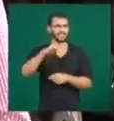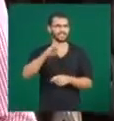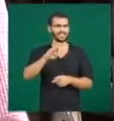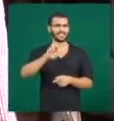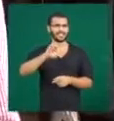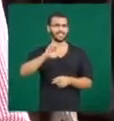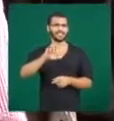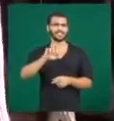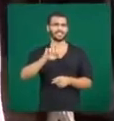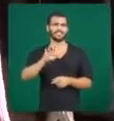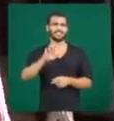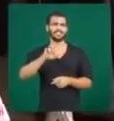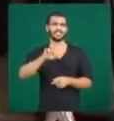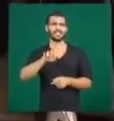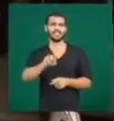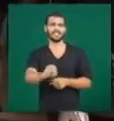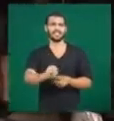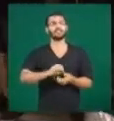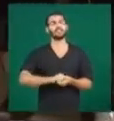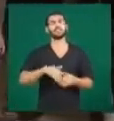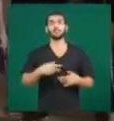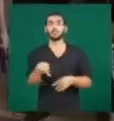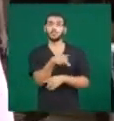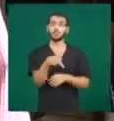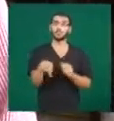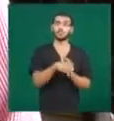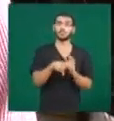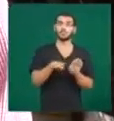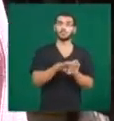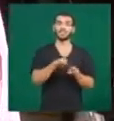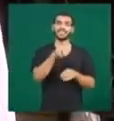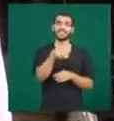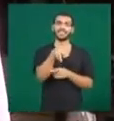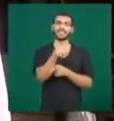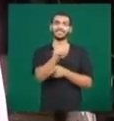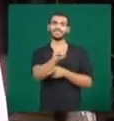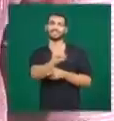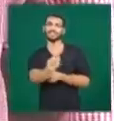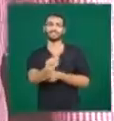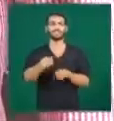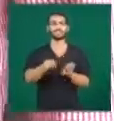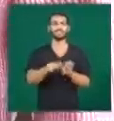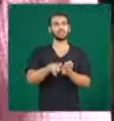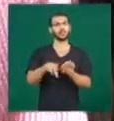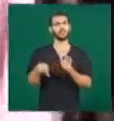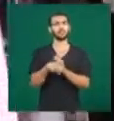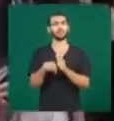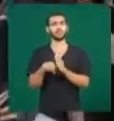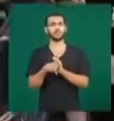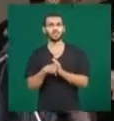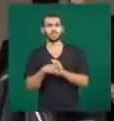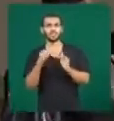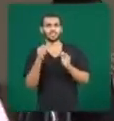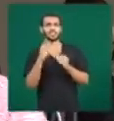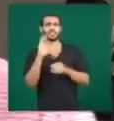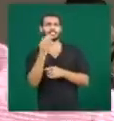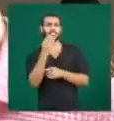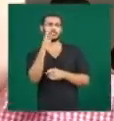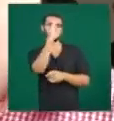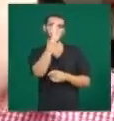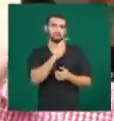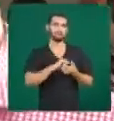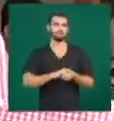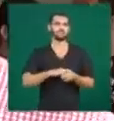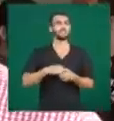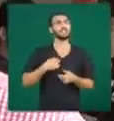O docente, que também foi pesquisador da NASA e é membro da Academia Brasileira de Ciências, conta que é dever dos pesquisadores divulgar